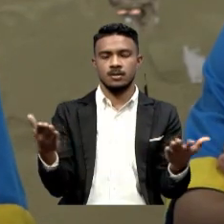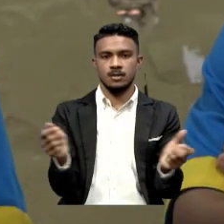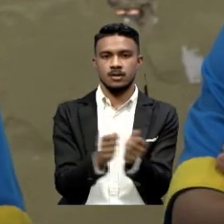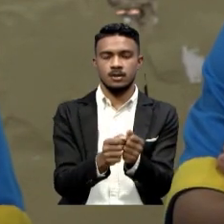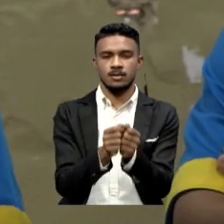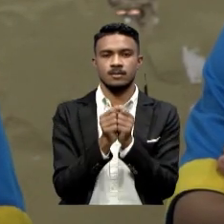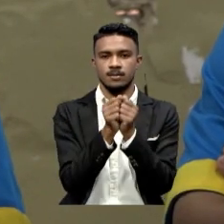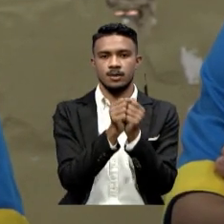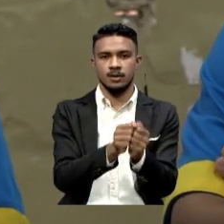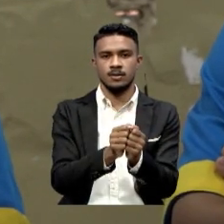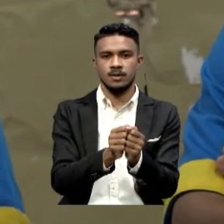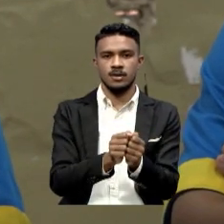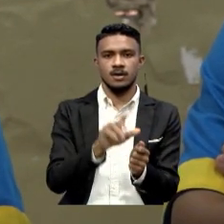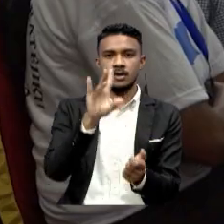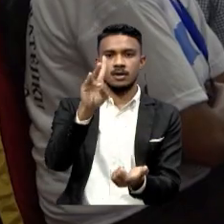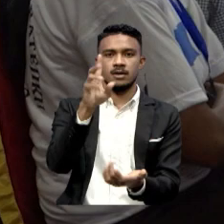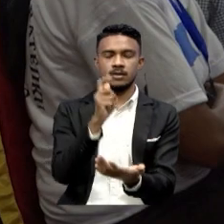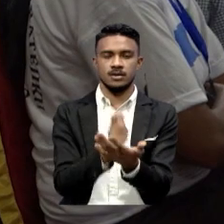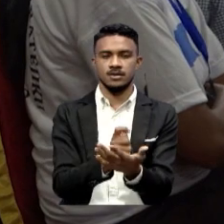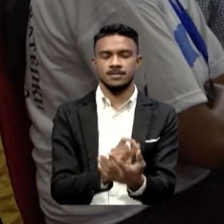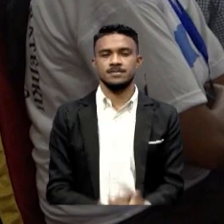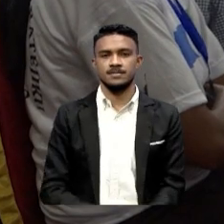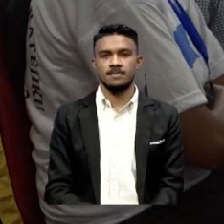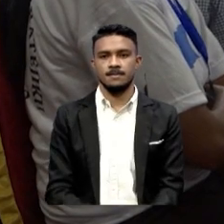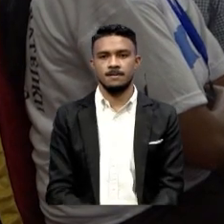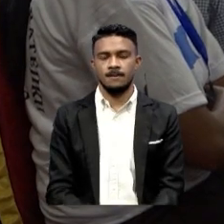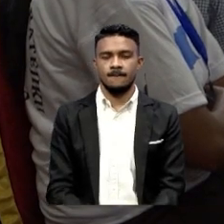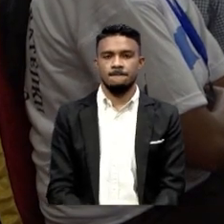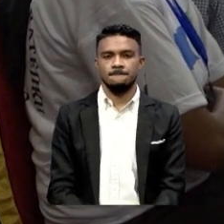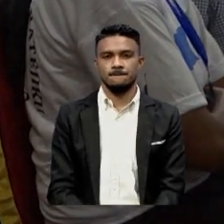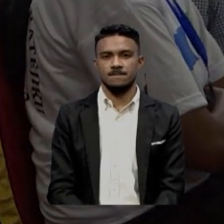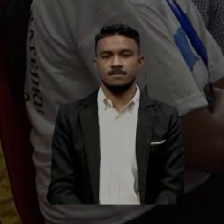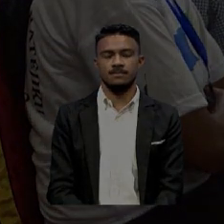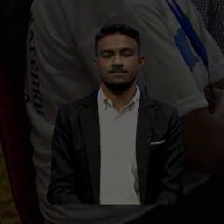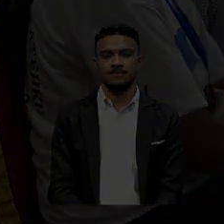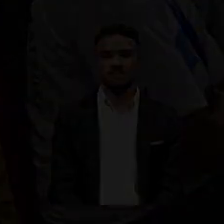romontante Rihun Hituresin. Agostinho da Costa, Ilário Guzmão, Ziemen.